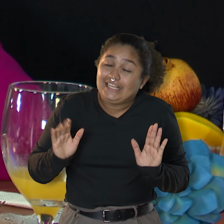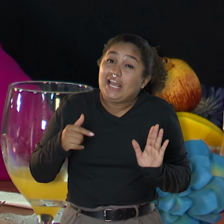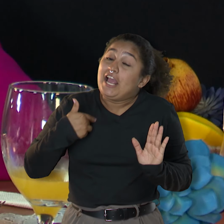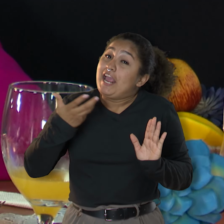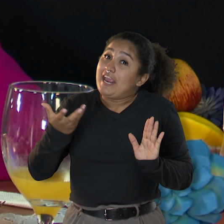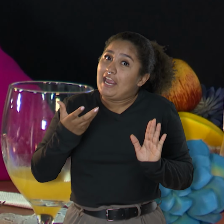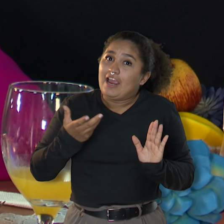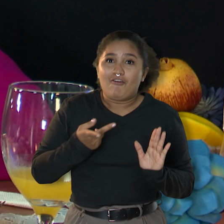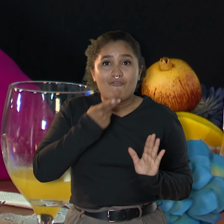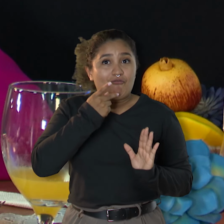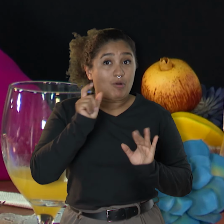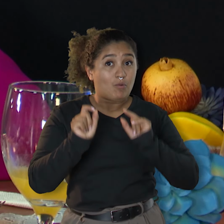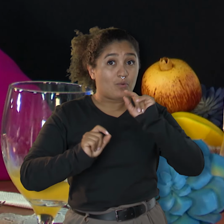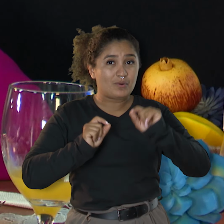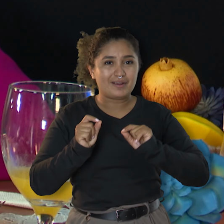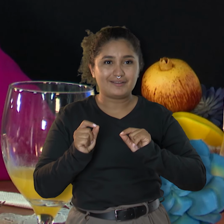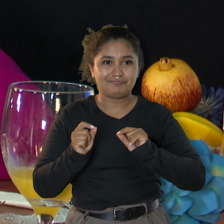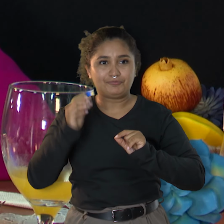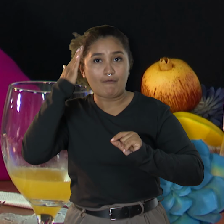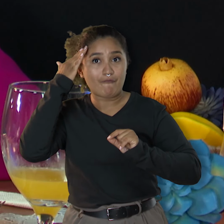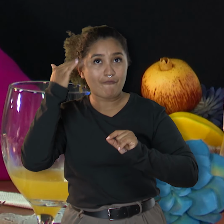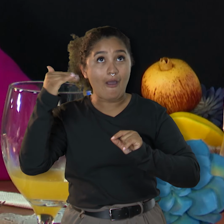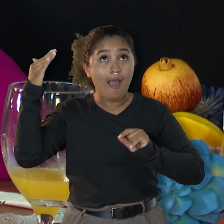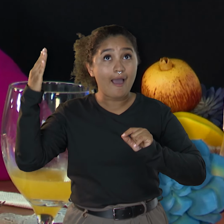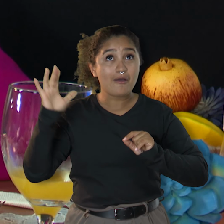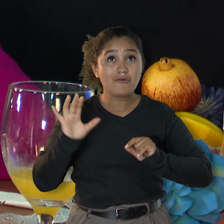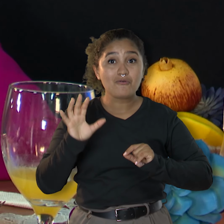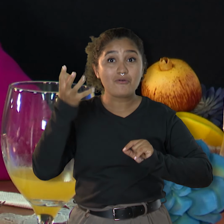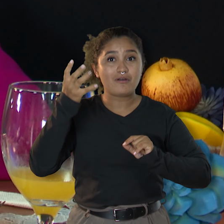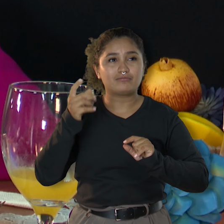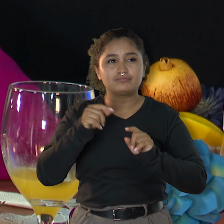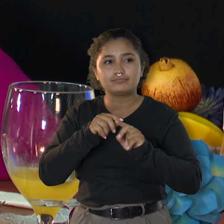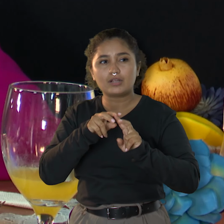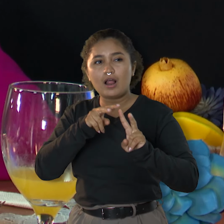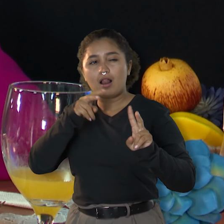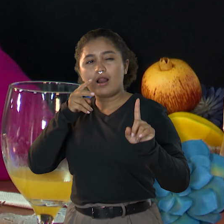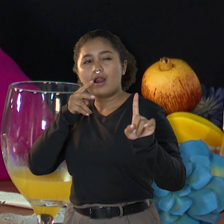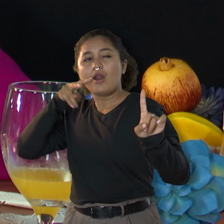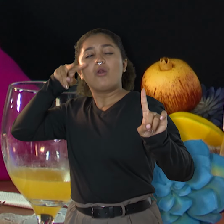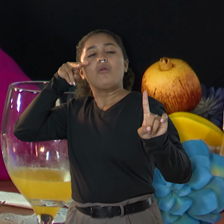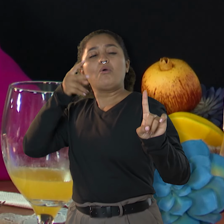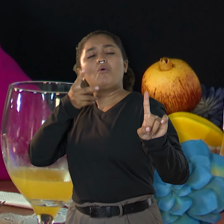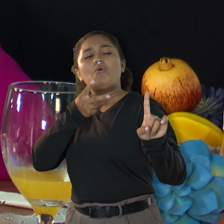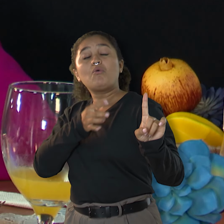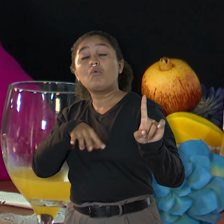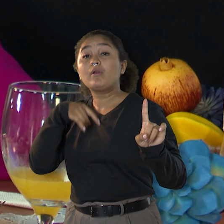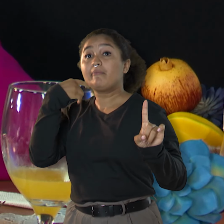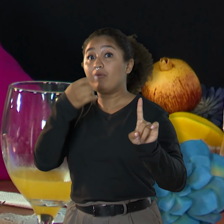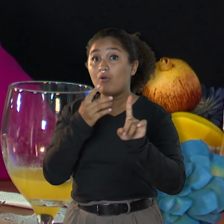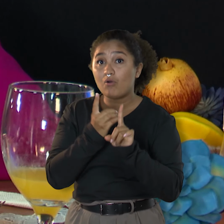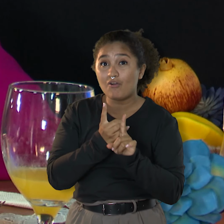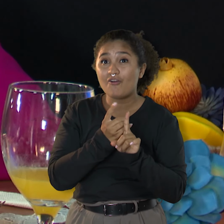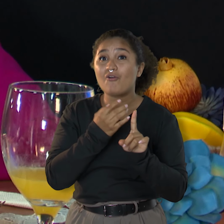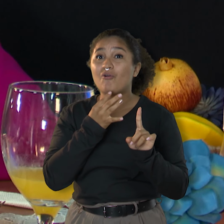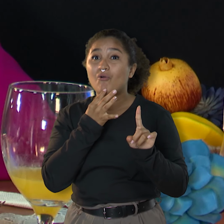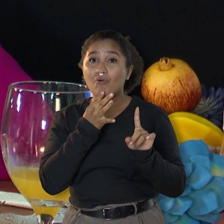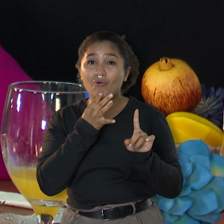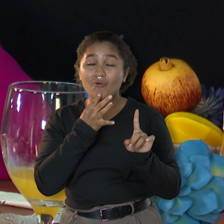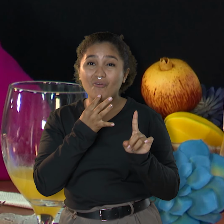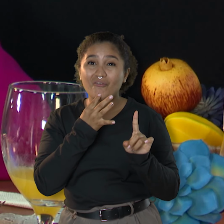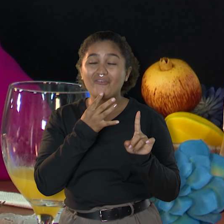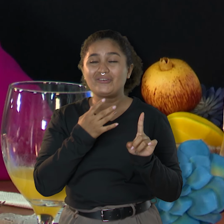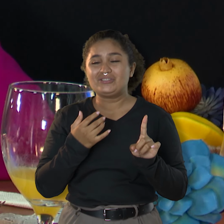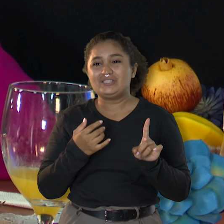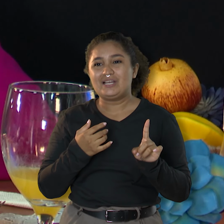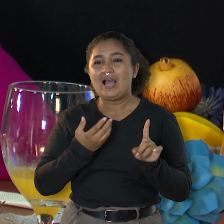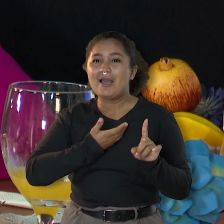eu quero dizer que essa fama, ela só subsistiu enquanto a pessoa me via de longe. Porque todo mundo que conhecia, até uma amiga recentemente